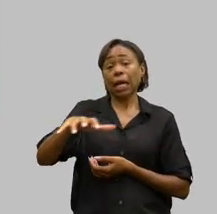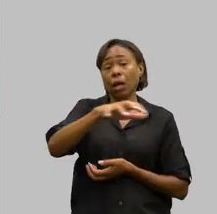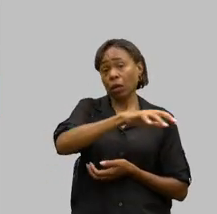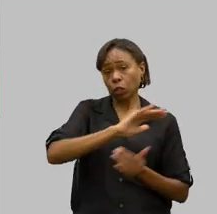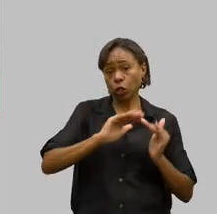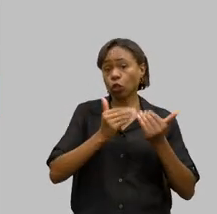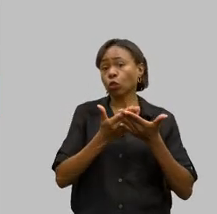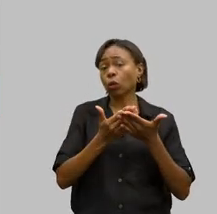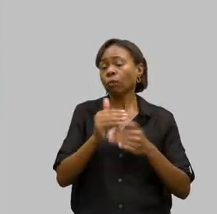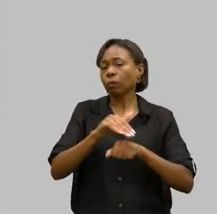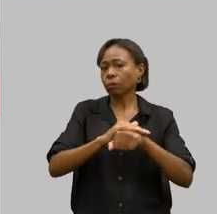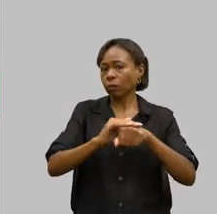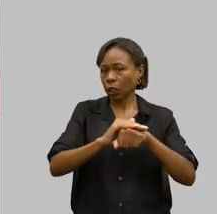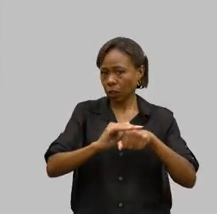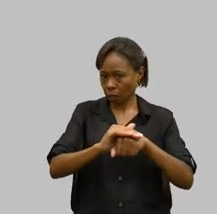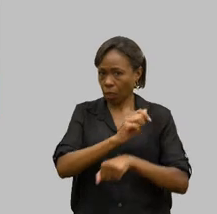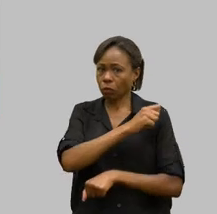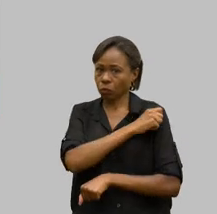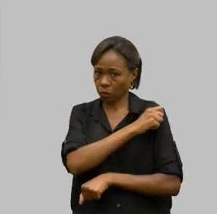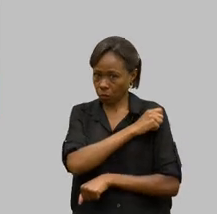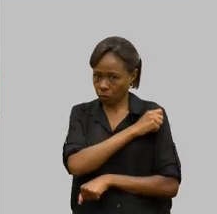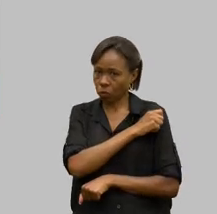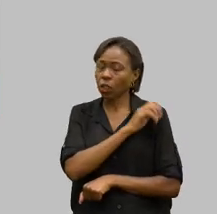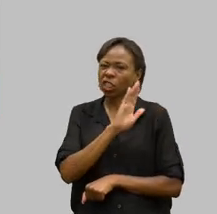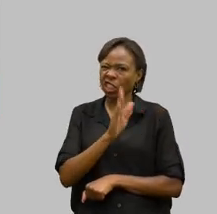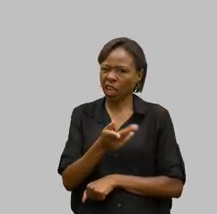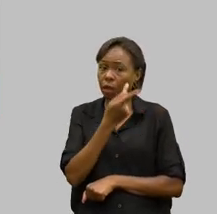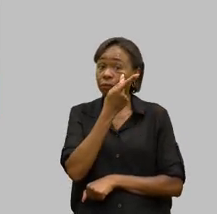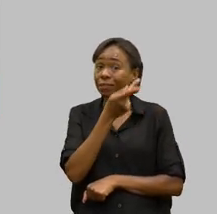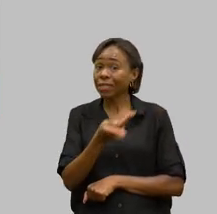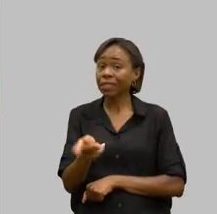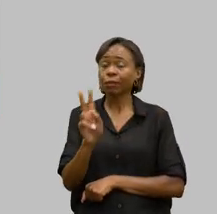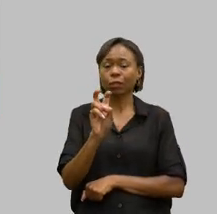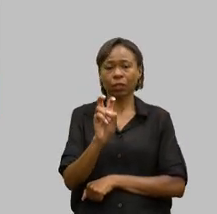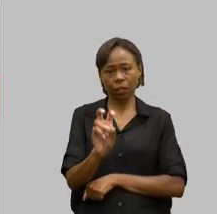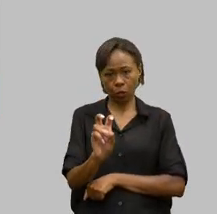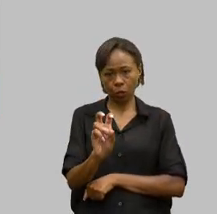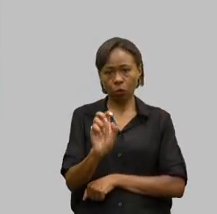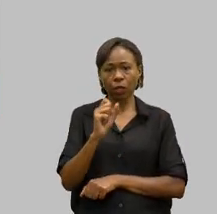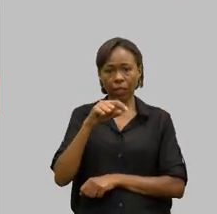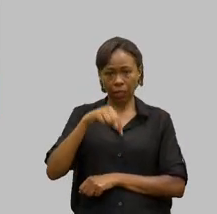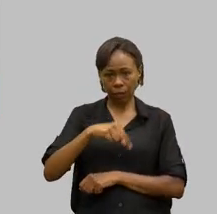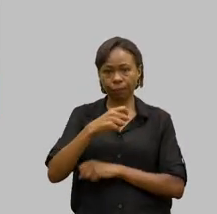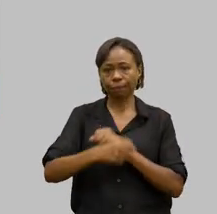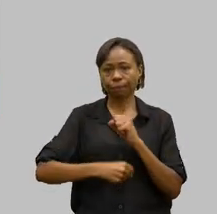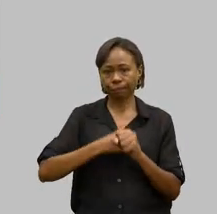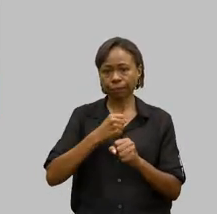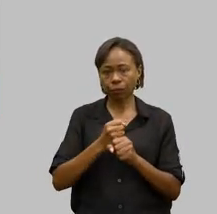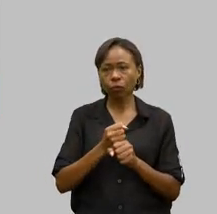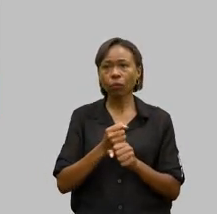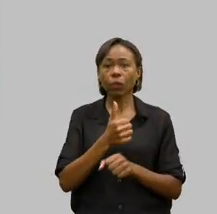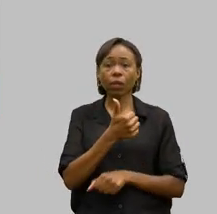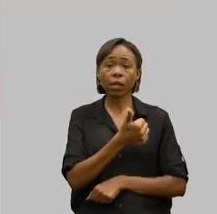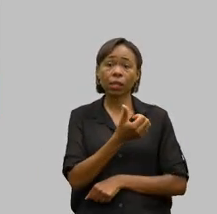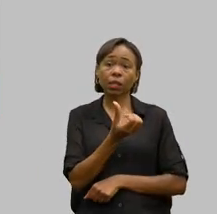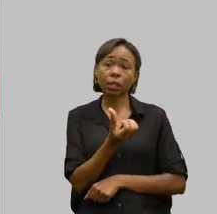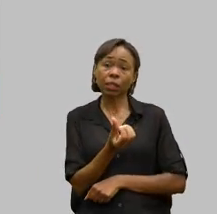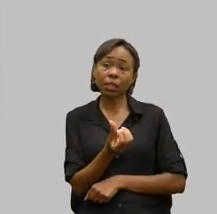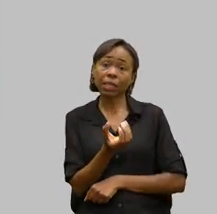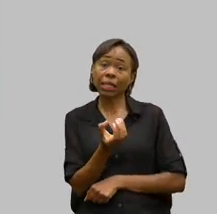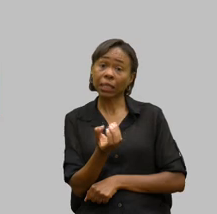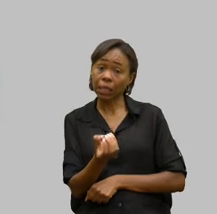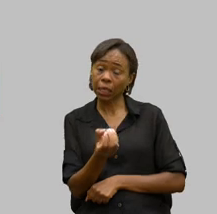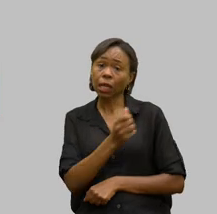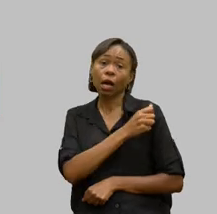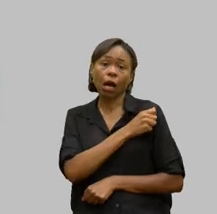Já realizei cinco visitas durante esse ano de 2024, com 160 estudantes sendo escutados,